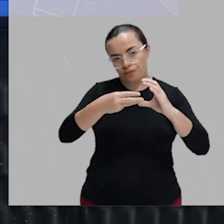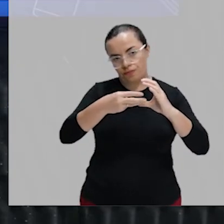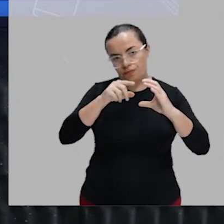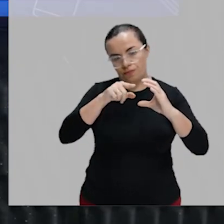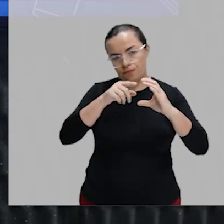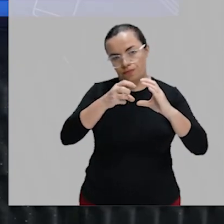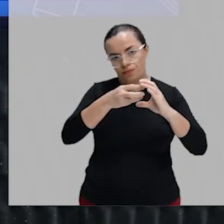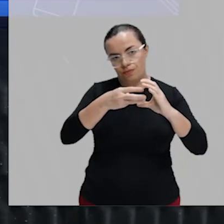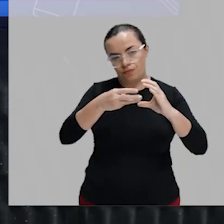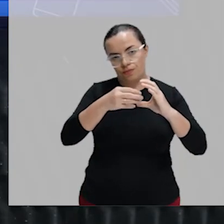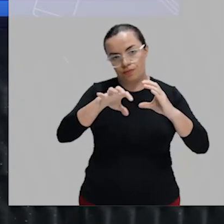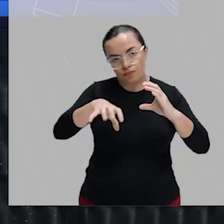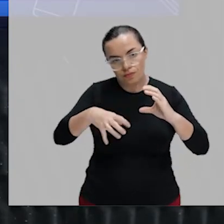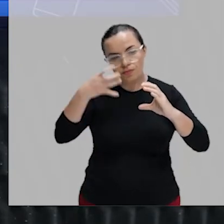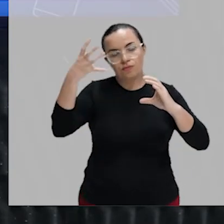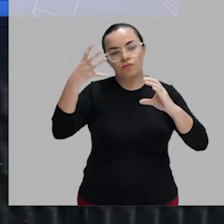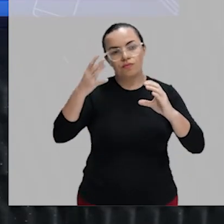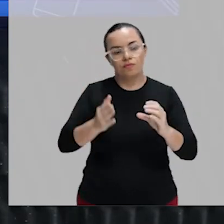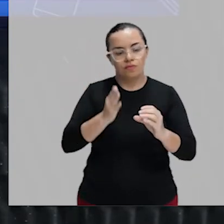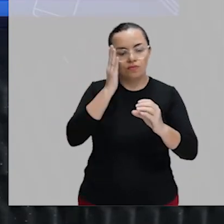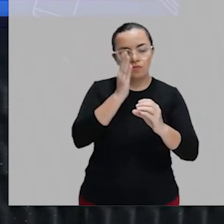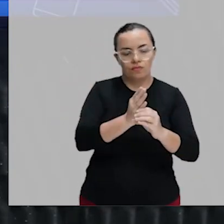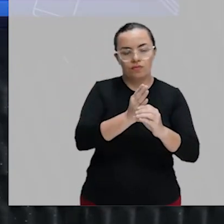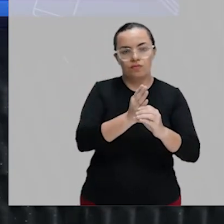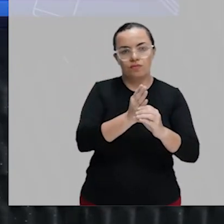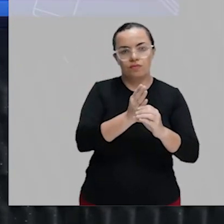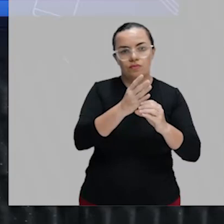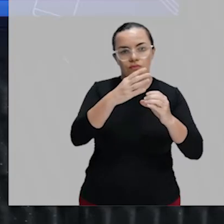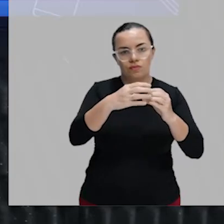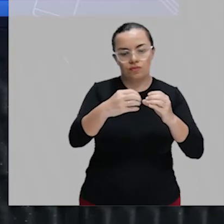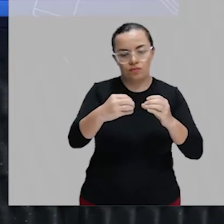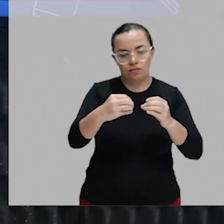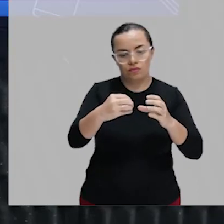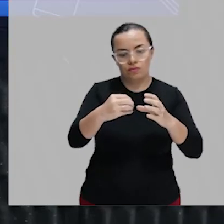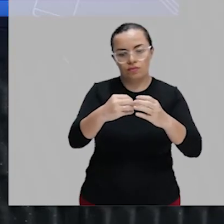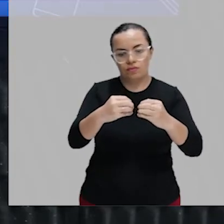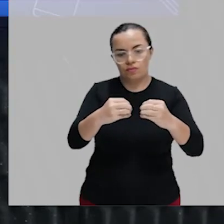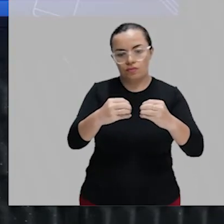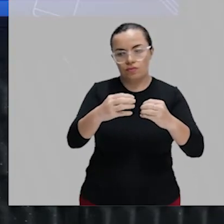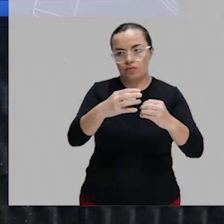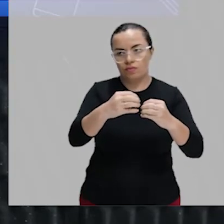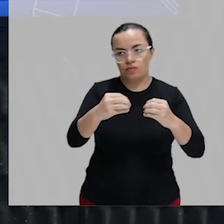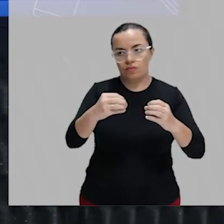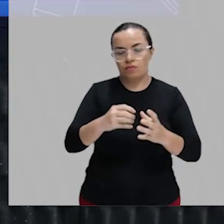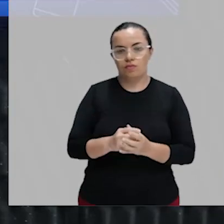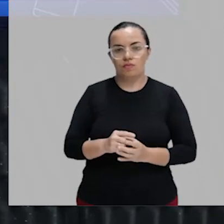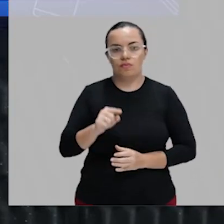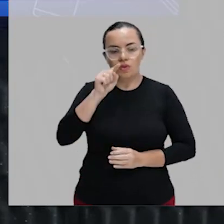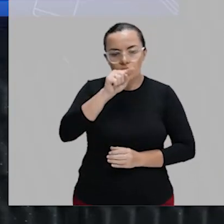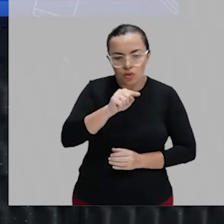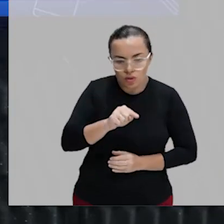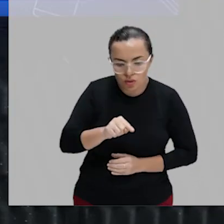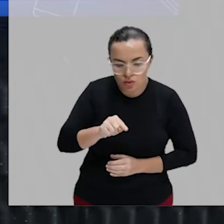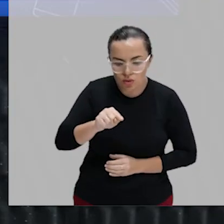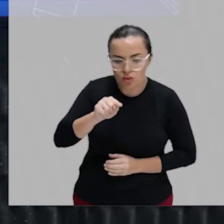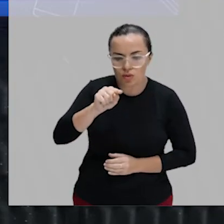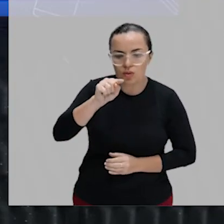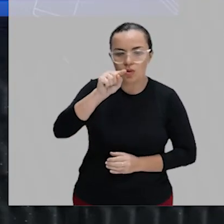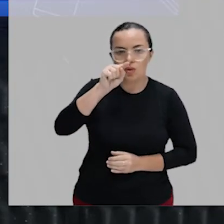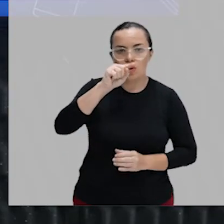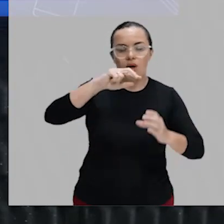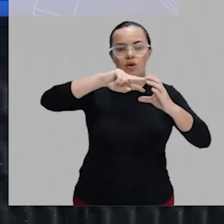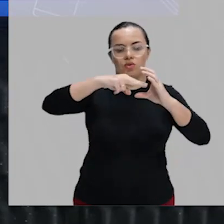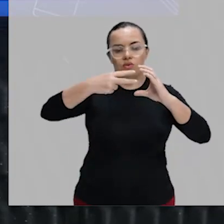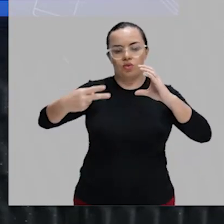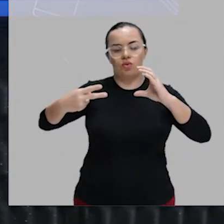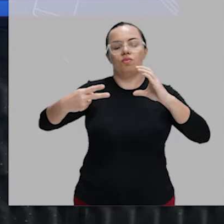Divisão mitótica ou por mitose. Então veja, eu tenho aqui os cromossomos no meio da célula. Tá vendo esses fios